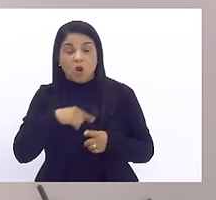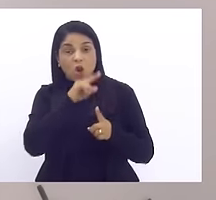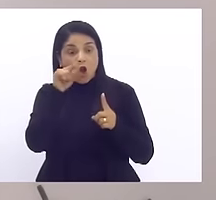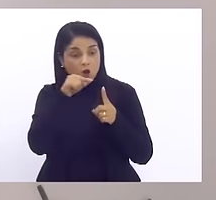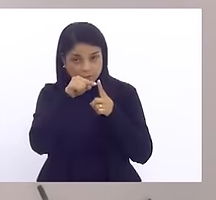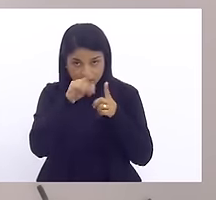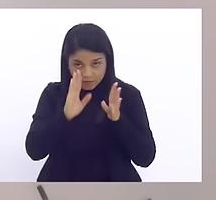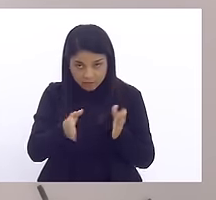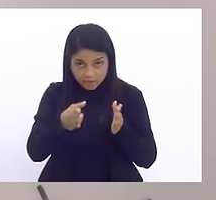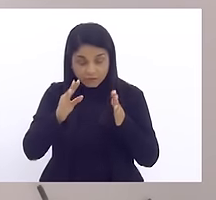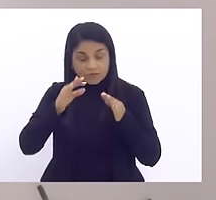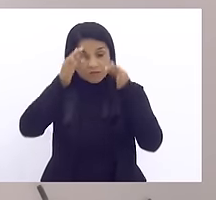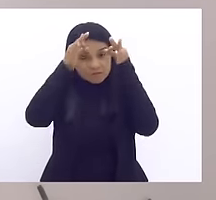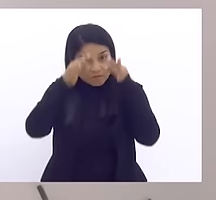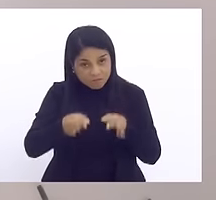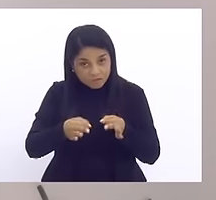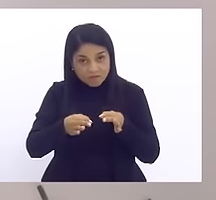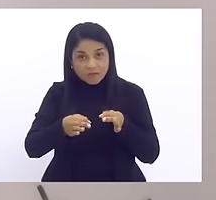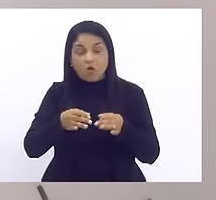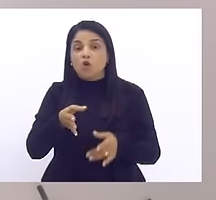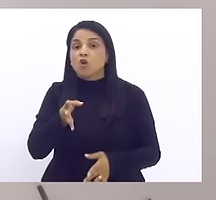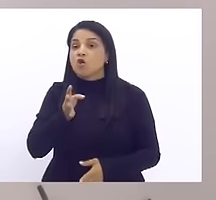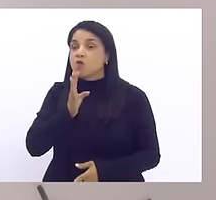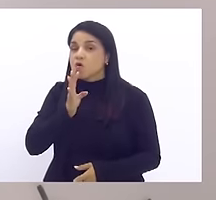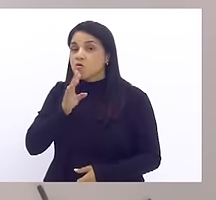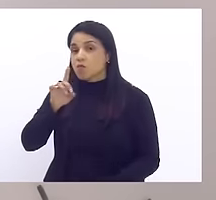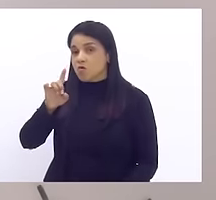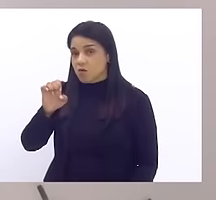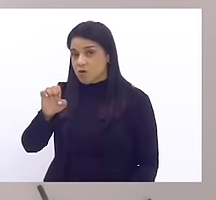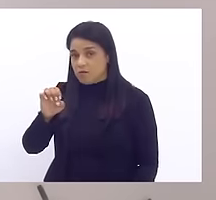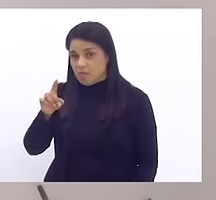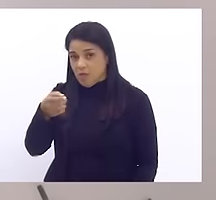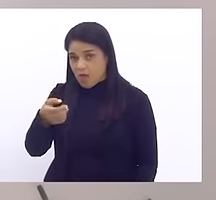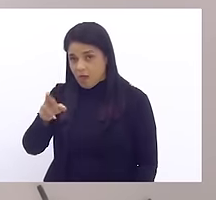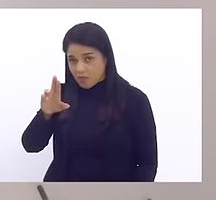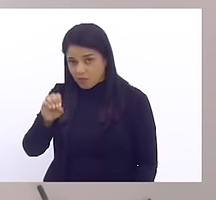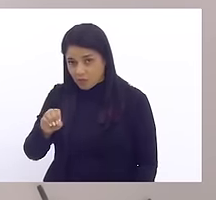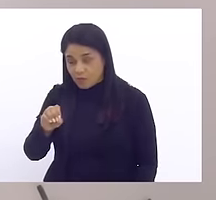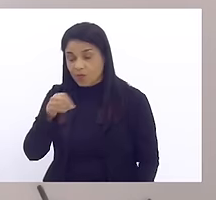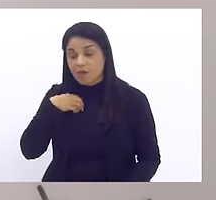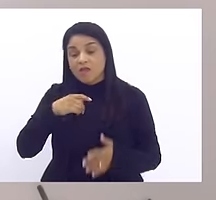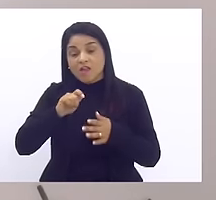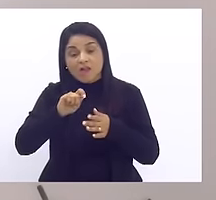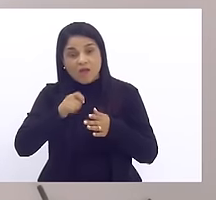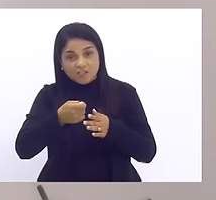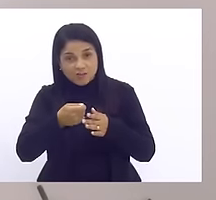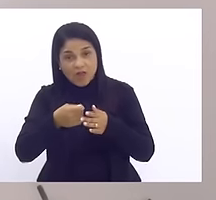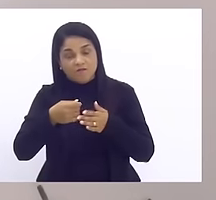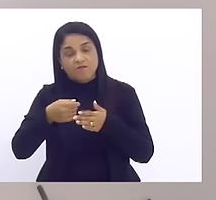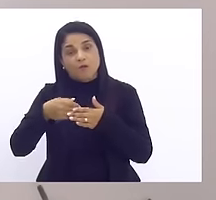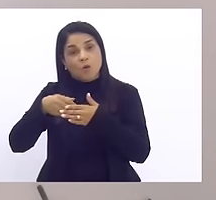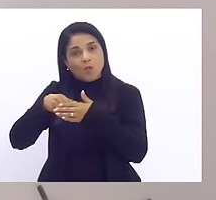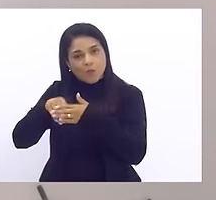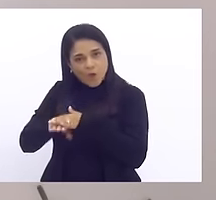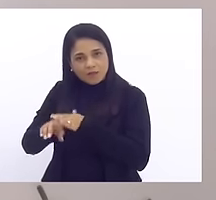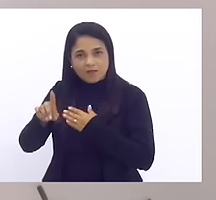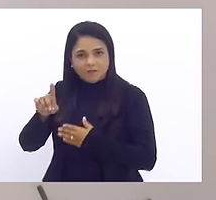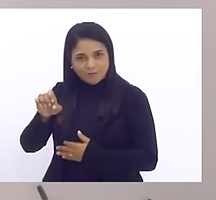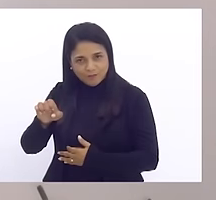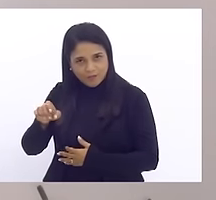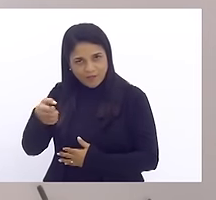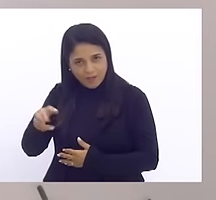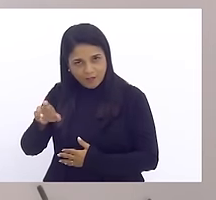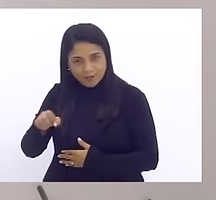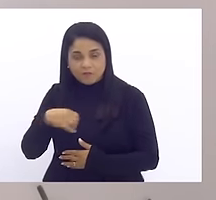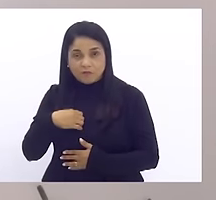oficial O Detro tem conhecimento que a chave do carro das pessoas é retida na operação o senhor permite Hoje acabou de falar sim o senhor